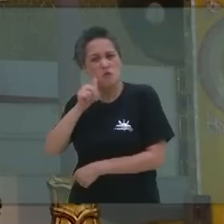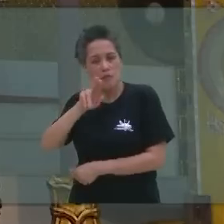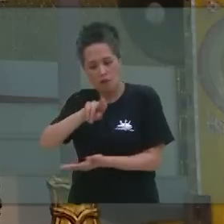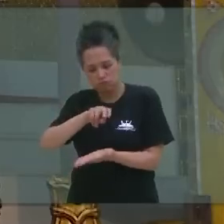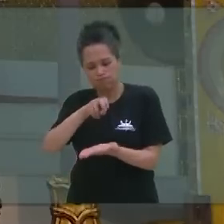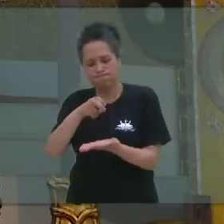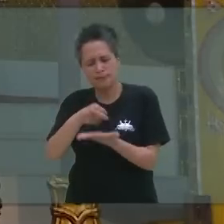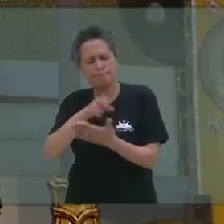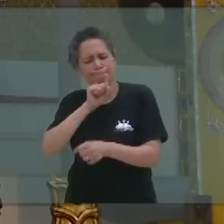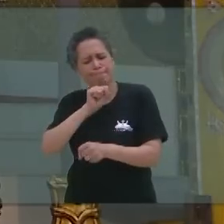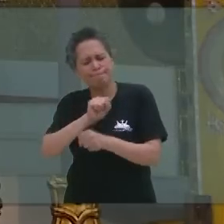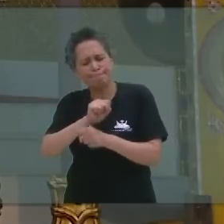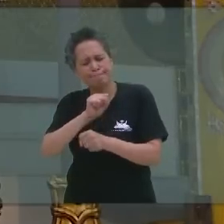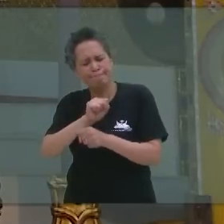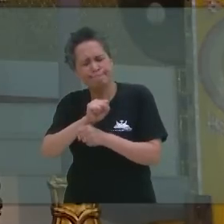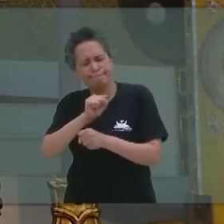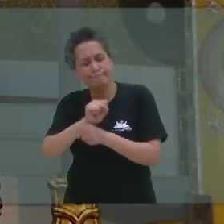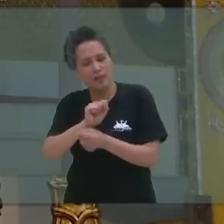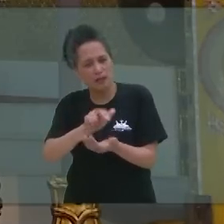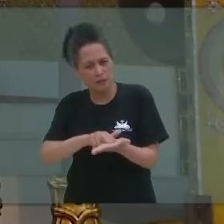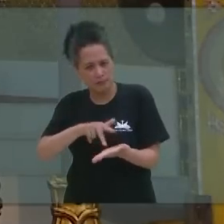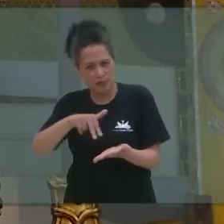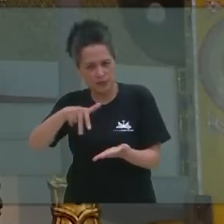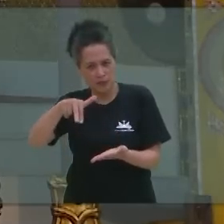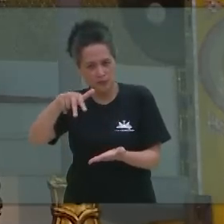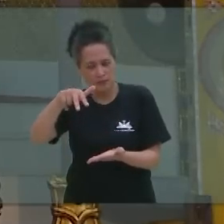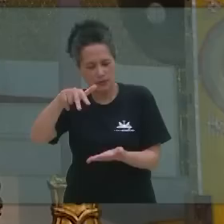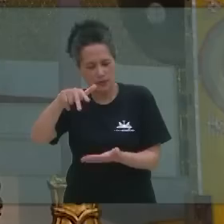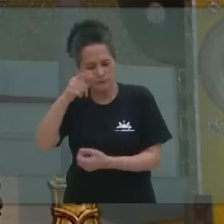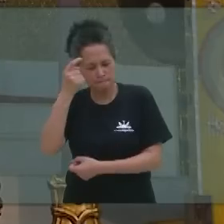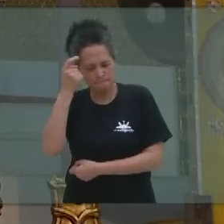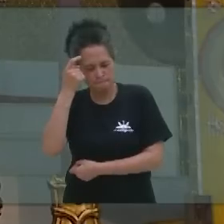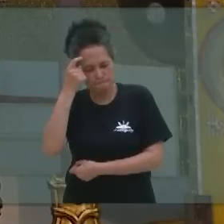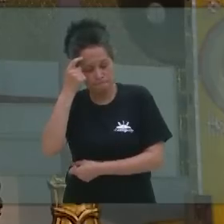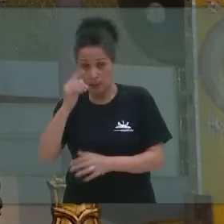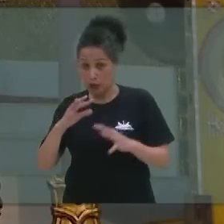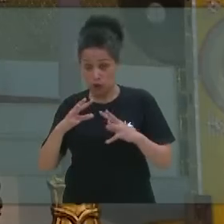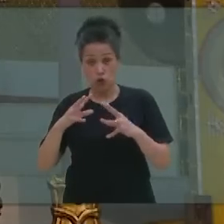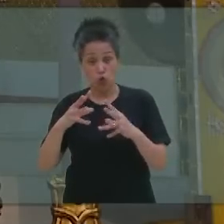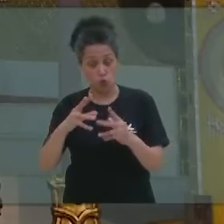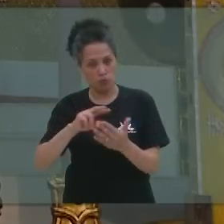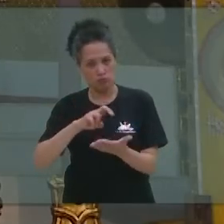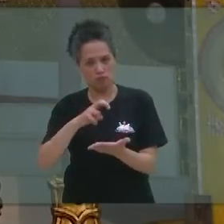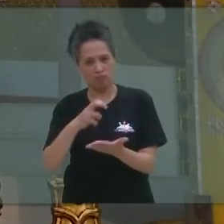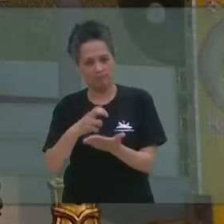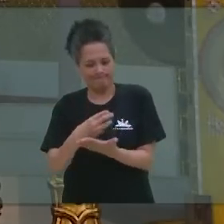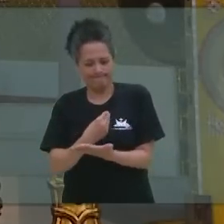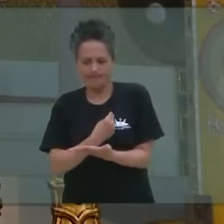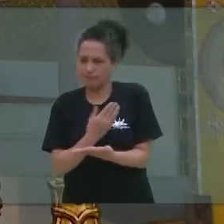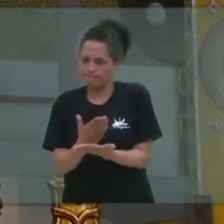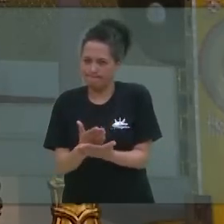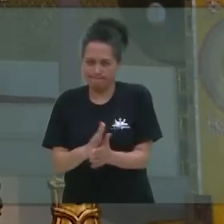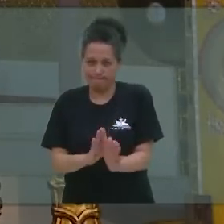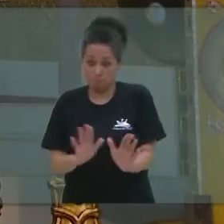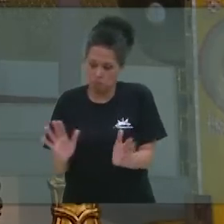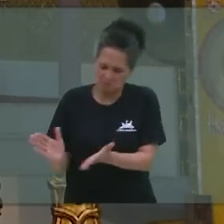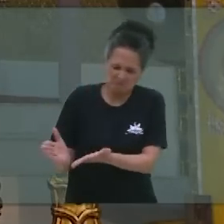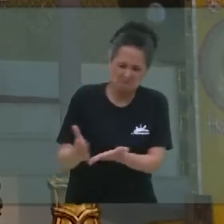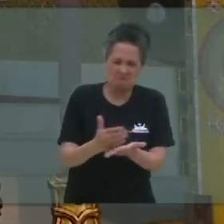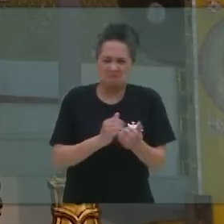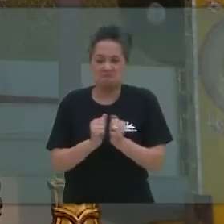esperança da ressurreição. E de todos os que partiram desta vida, acolhei-os junto a